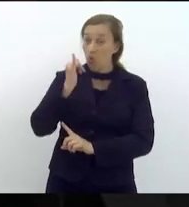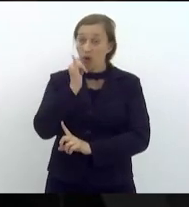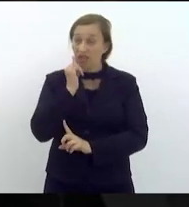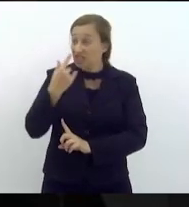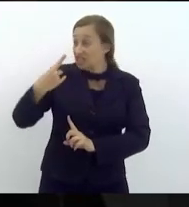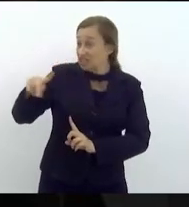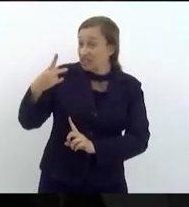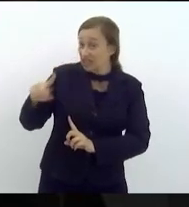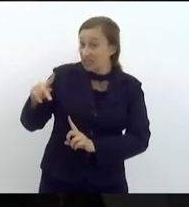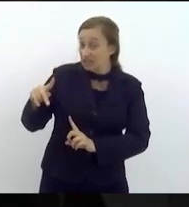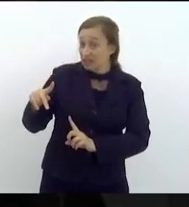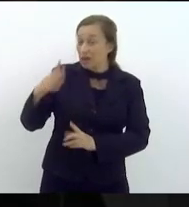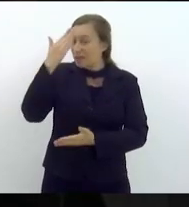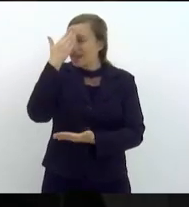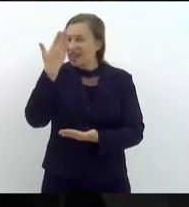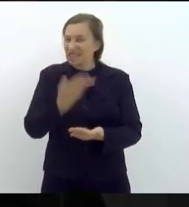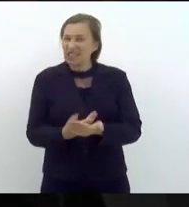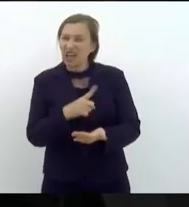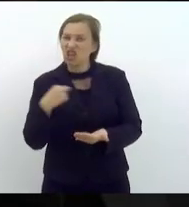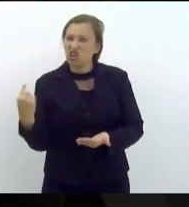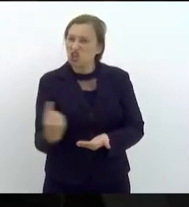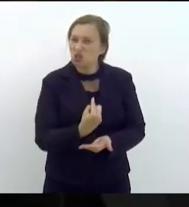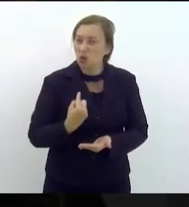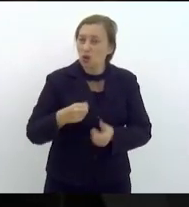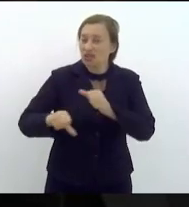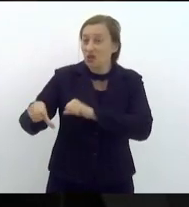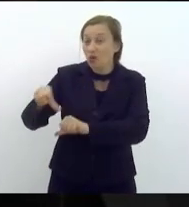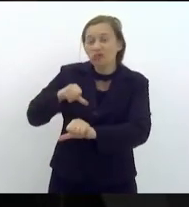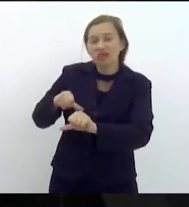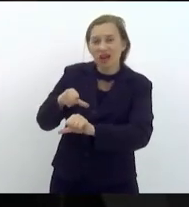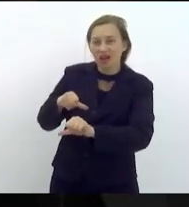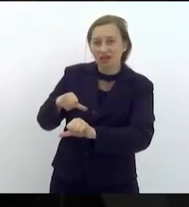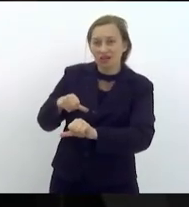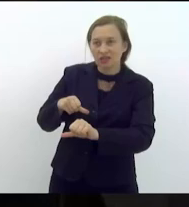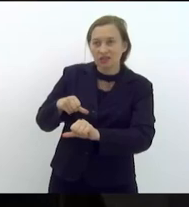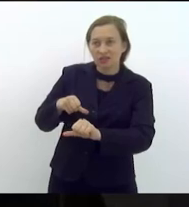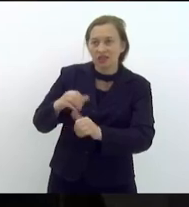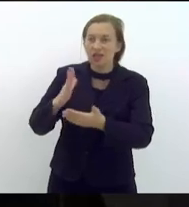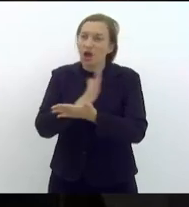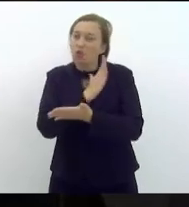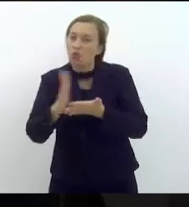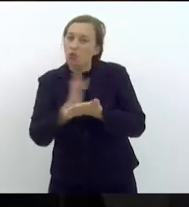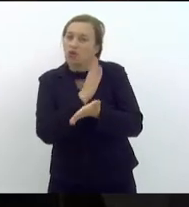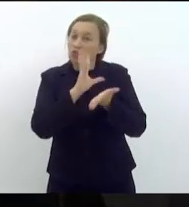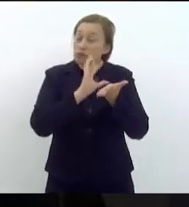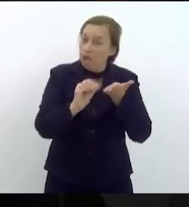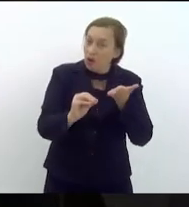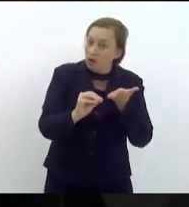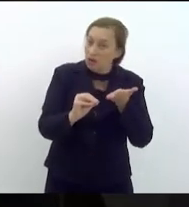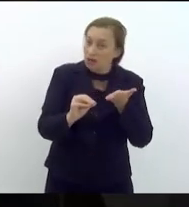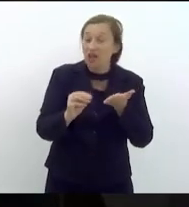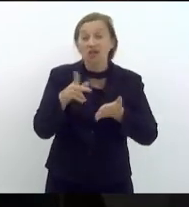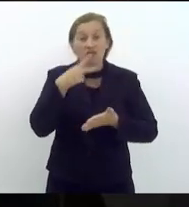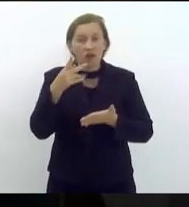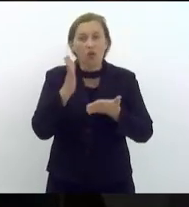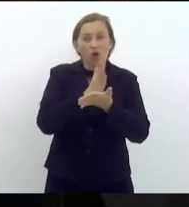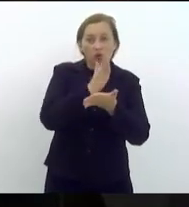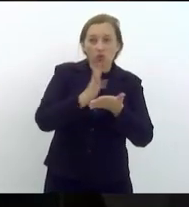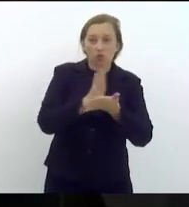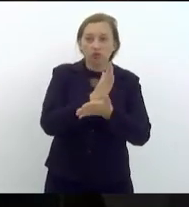de que nós somos contrários a determinadas pautas E aí cito algumas